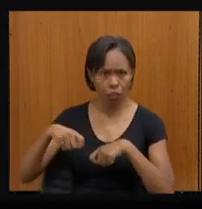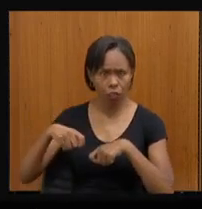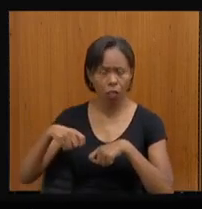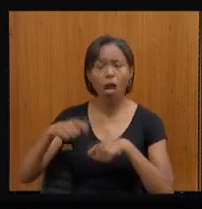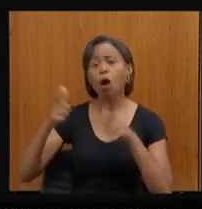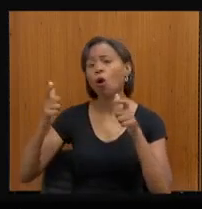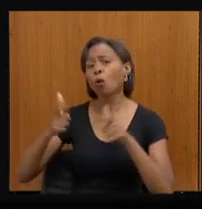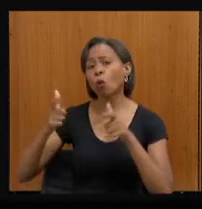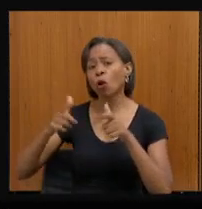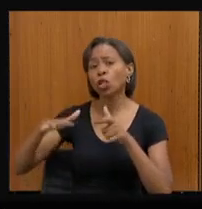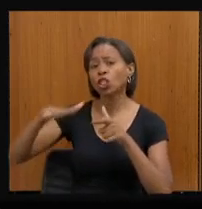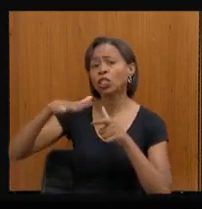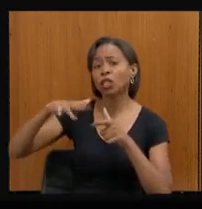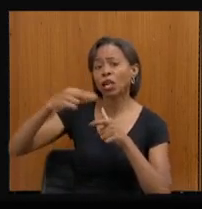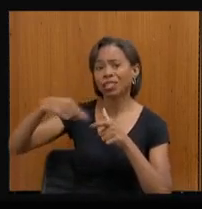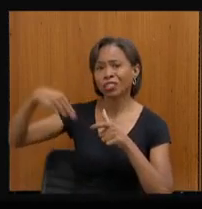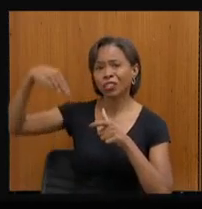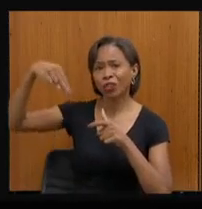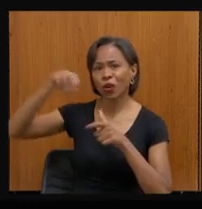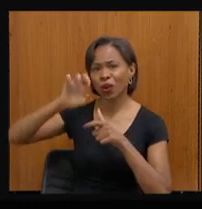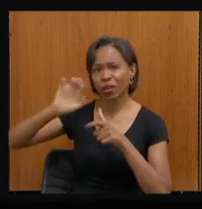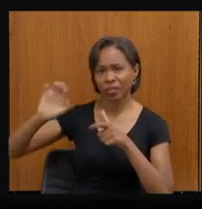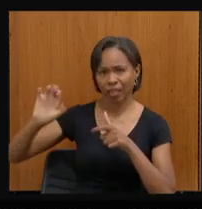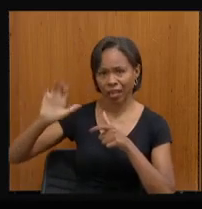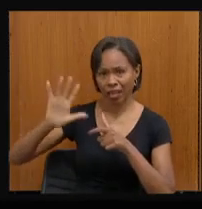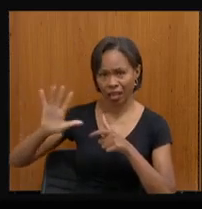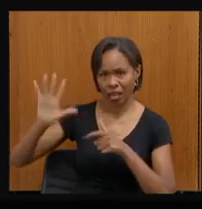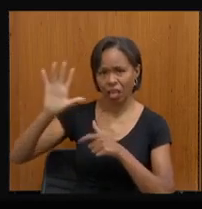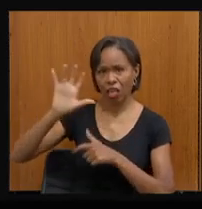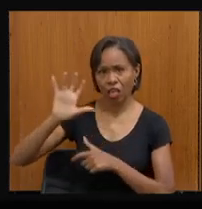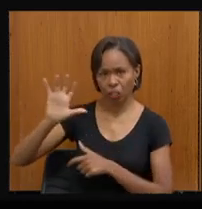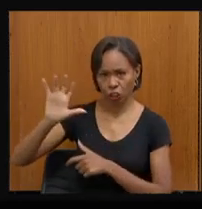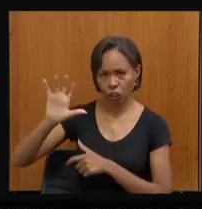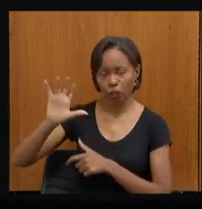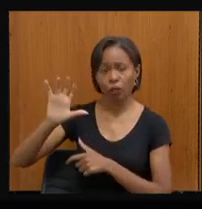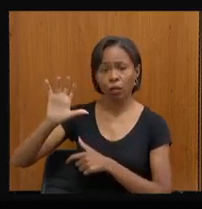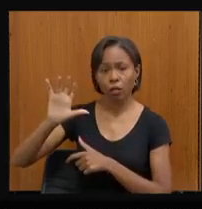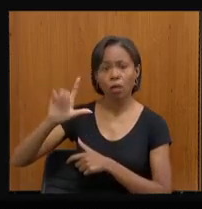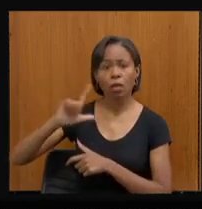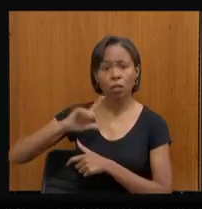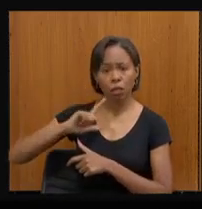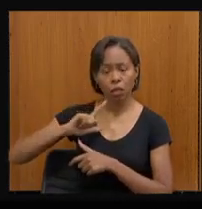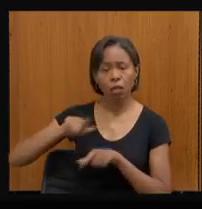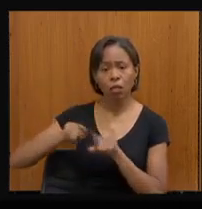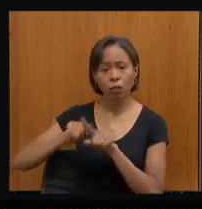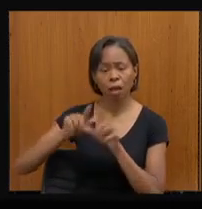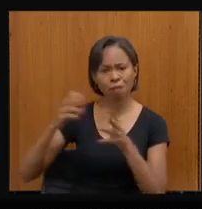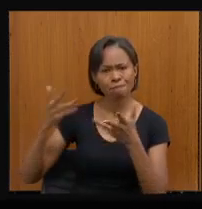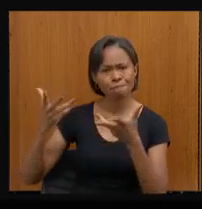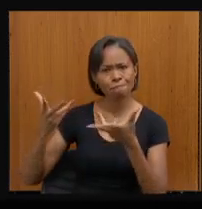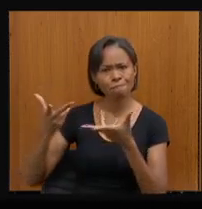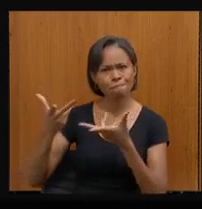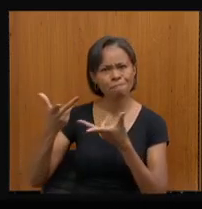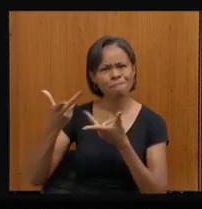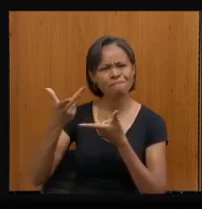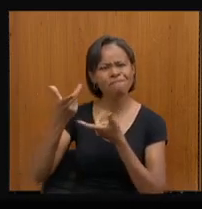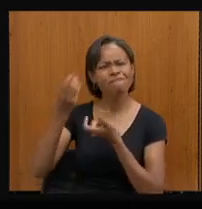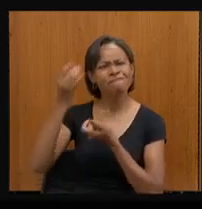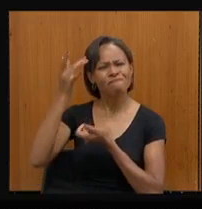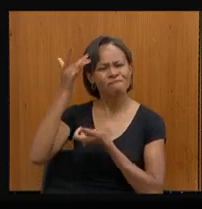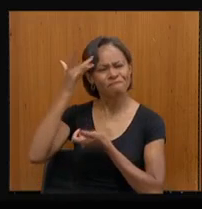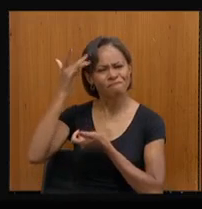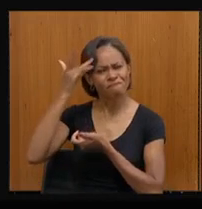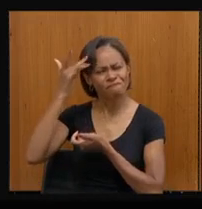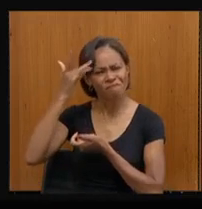encontra na região Nordeste e além disso nós temos a qualidade desse potencial a qualidade